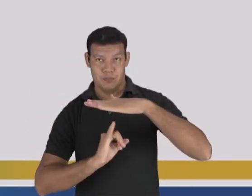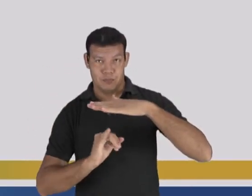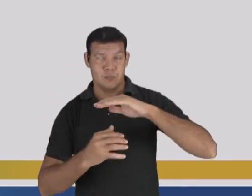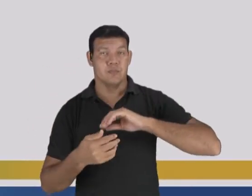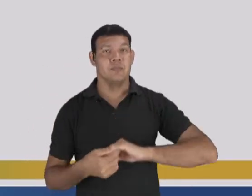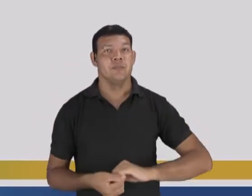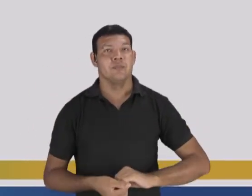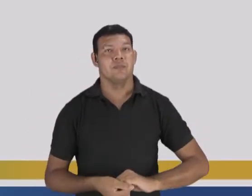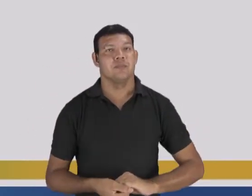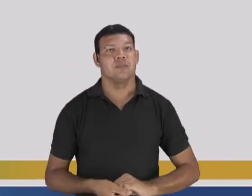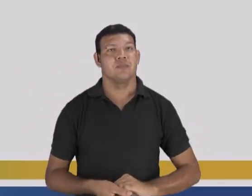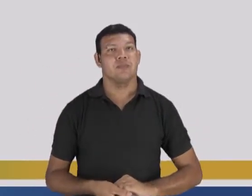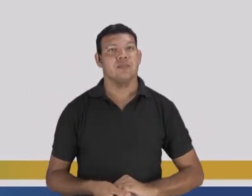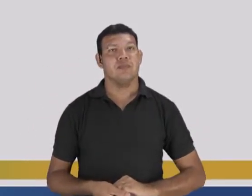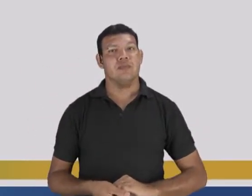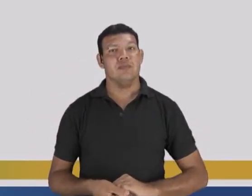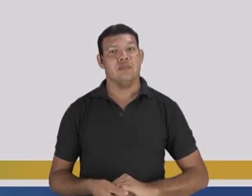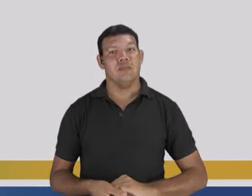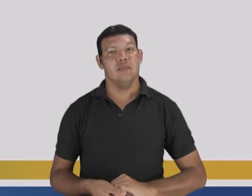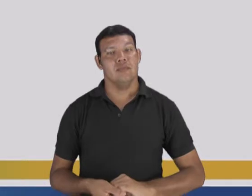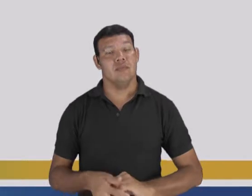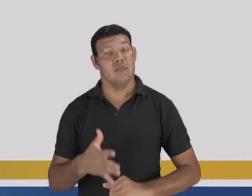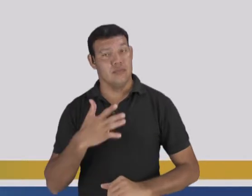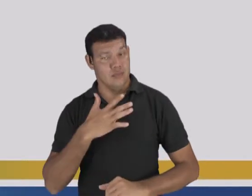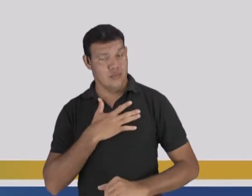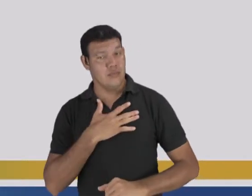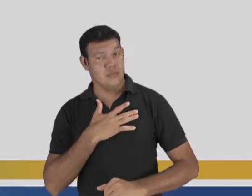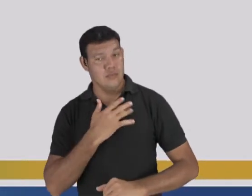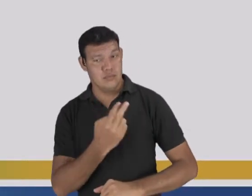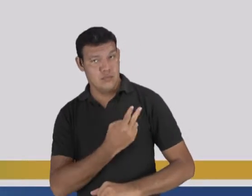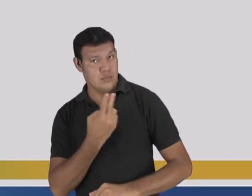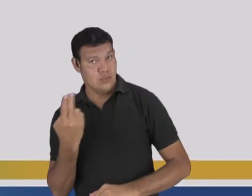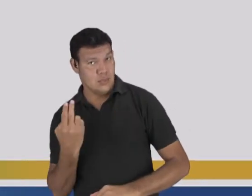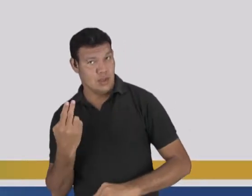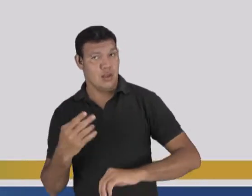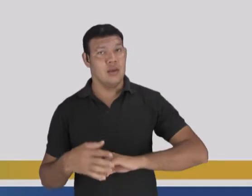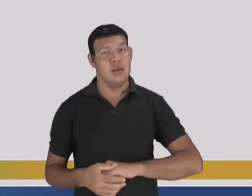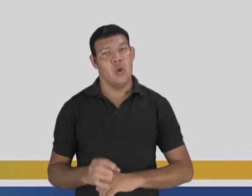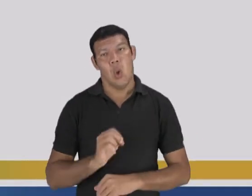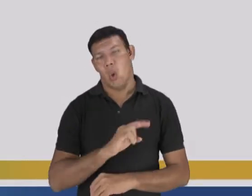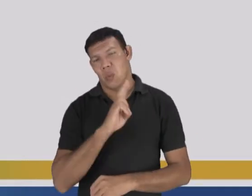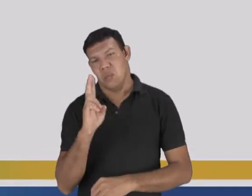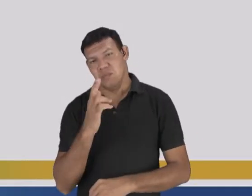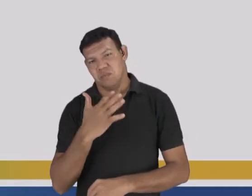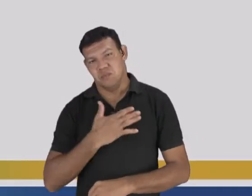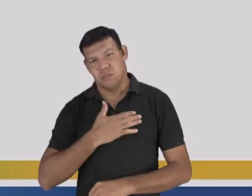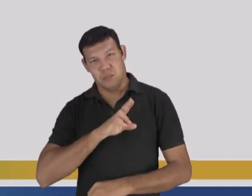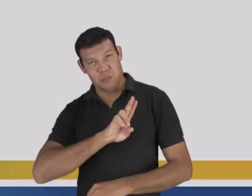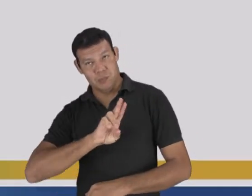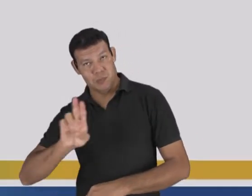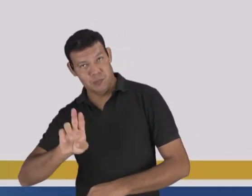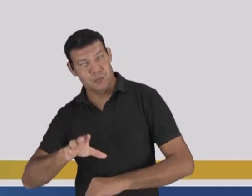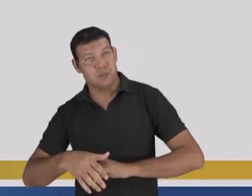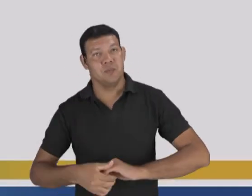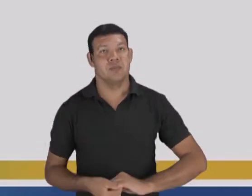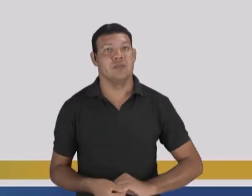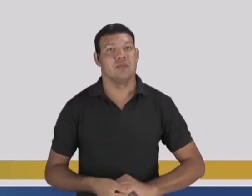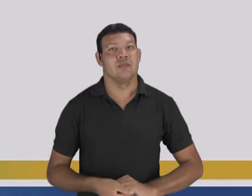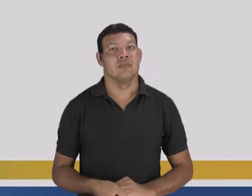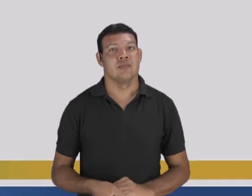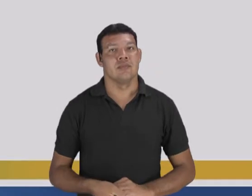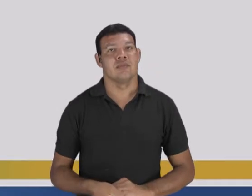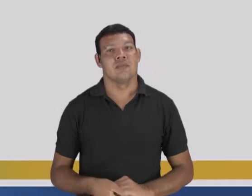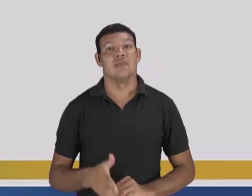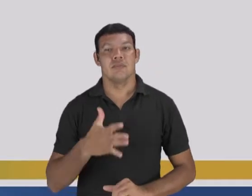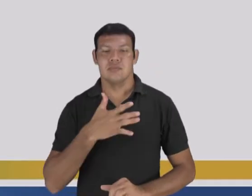Aí eu digo, né? Me llamo, quer dizer, eu me chamo, né? Esse é meu nome. Eu, por exemplo, me